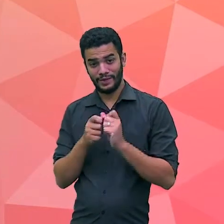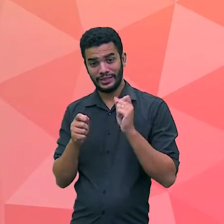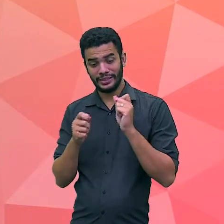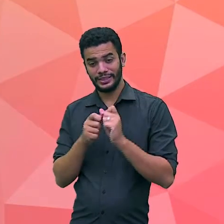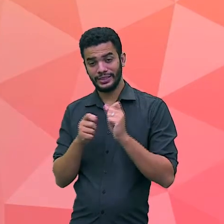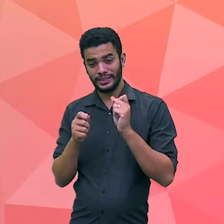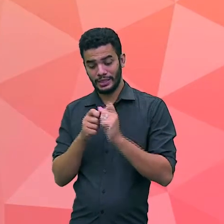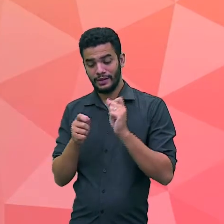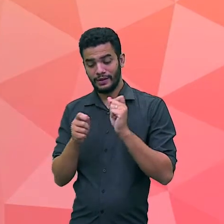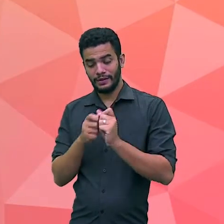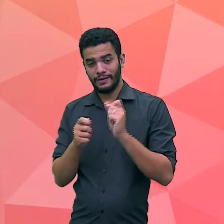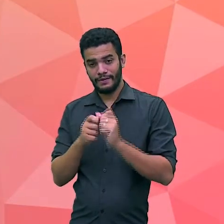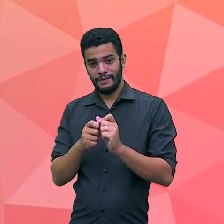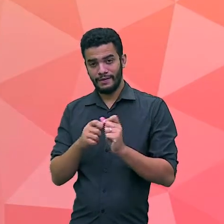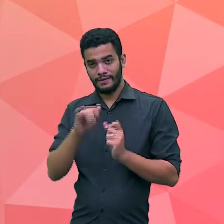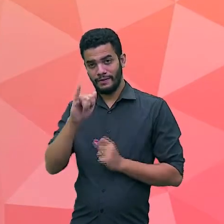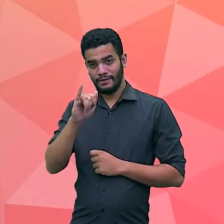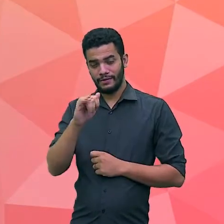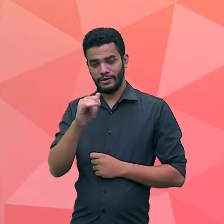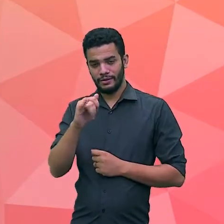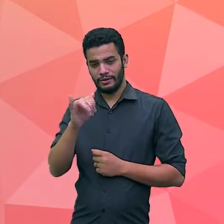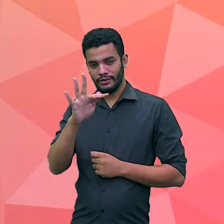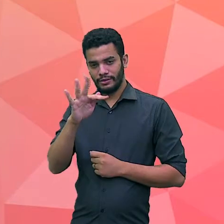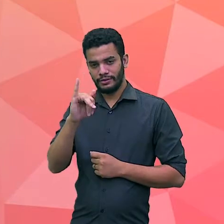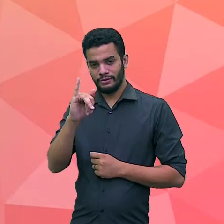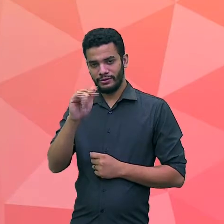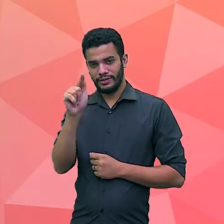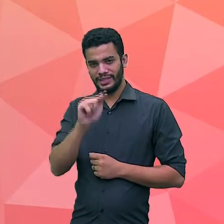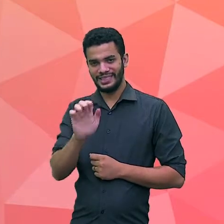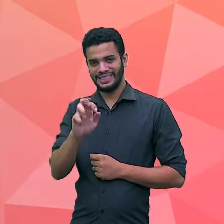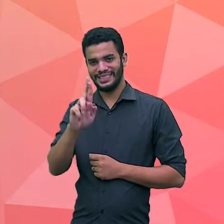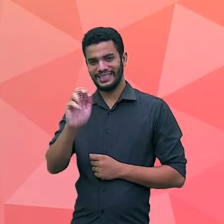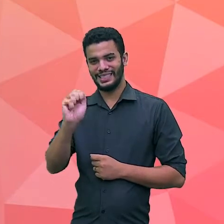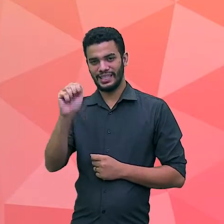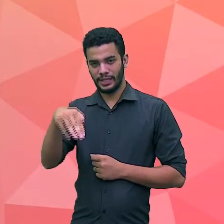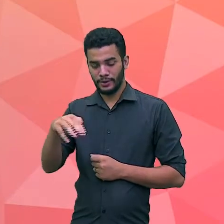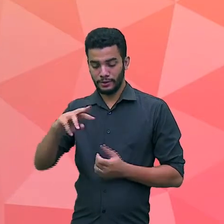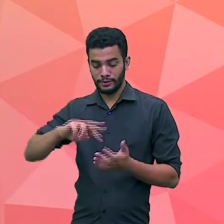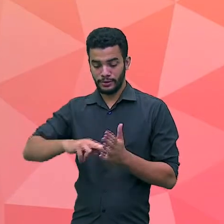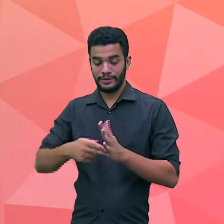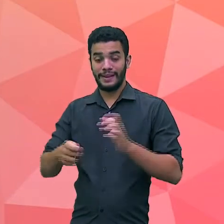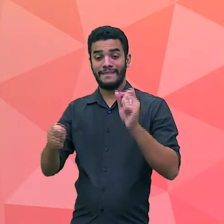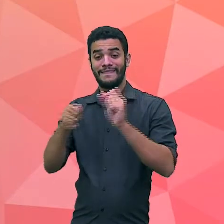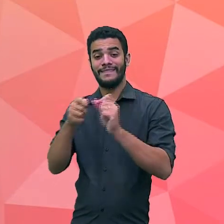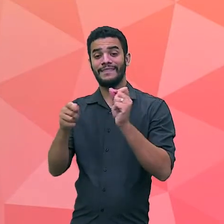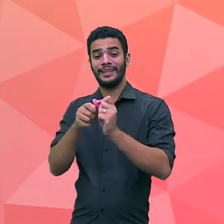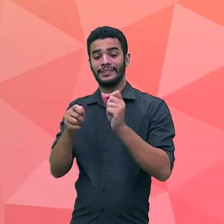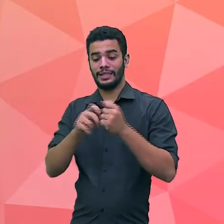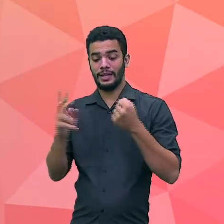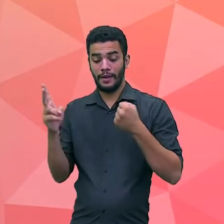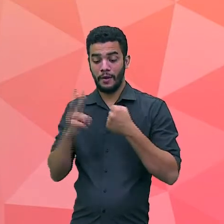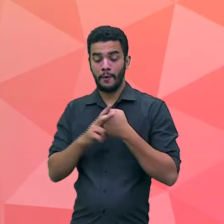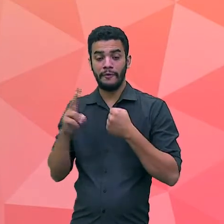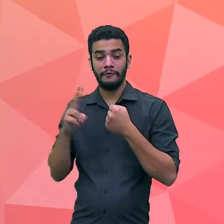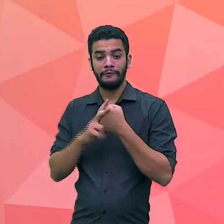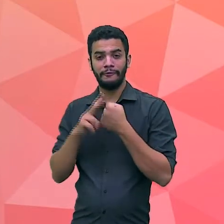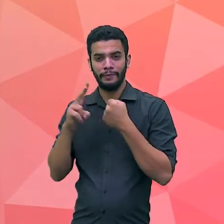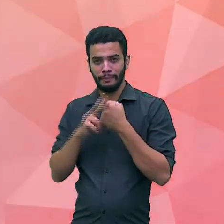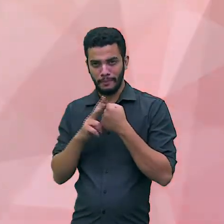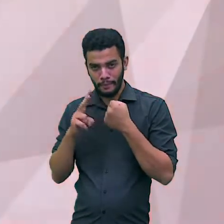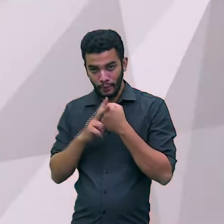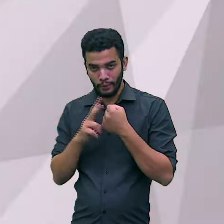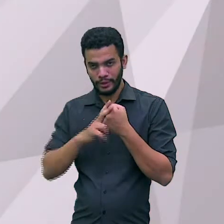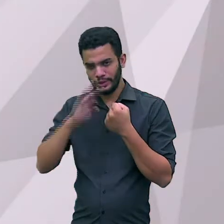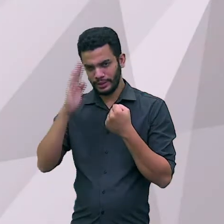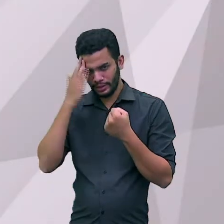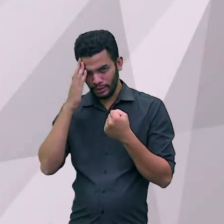se você disse fizeram. Indica a ação de fazer. Portanto, fizeram é o verbo da frase, certo?